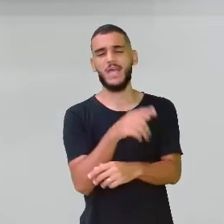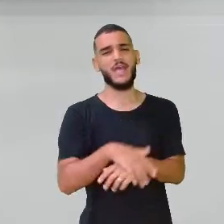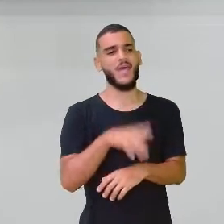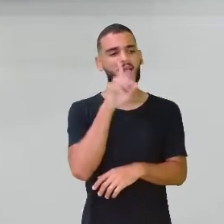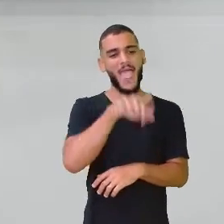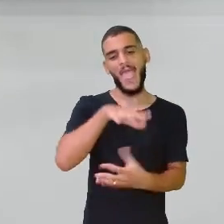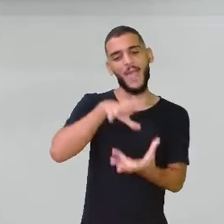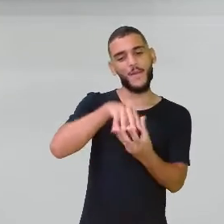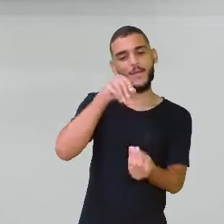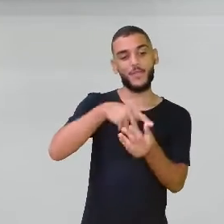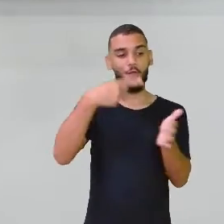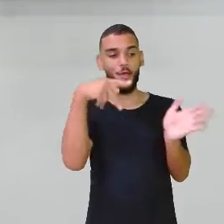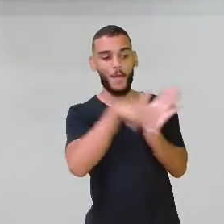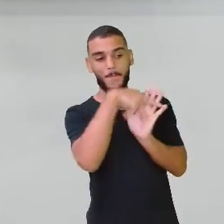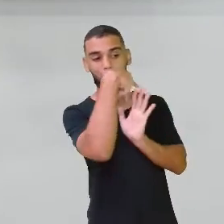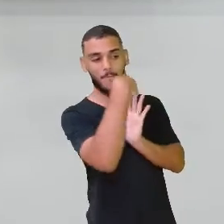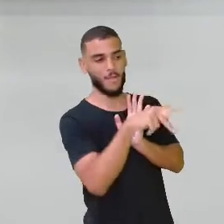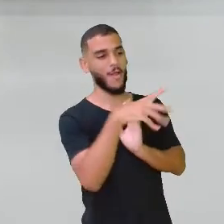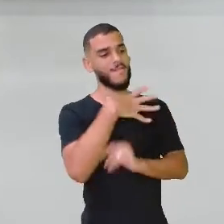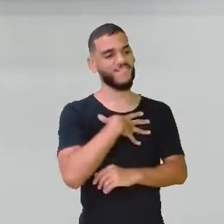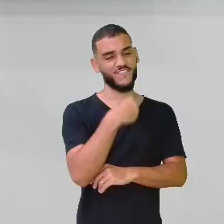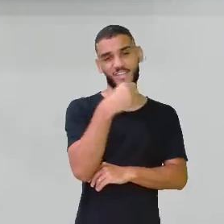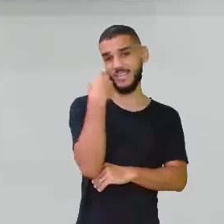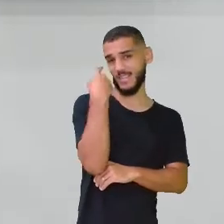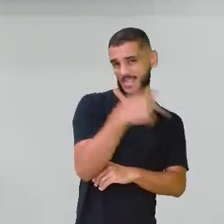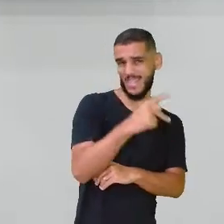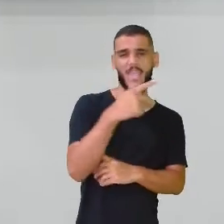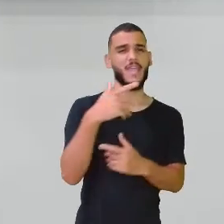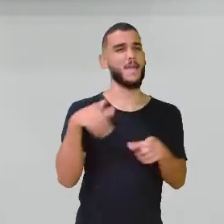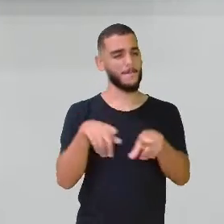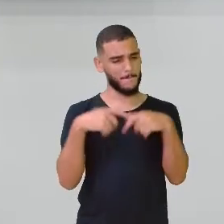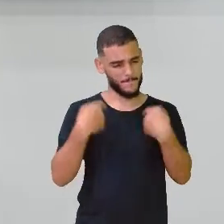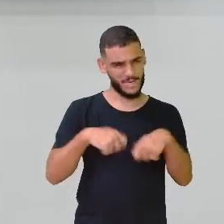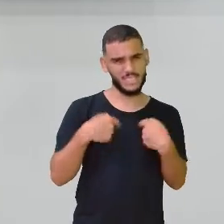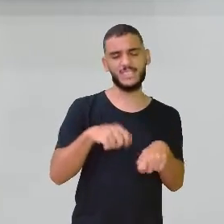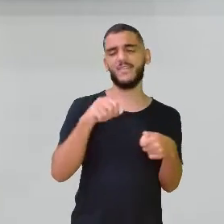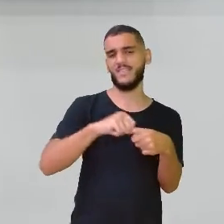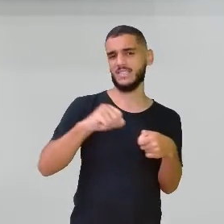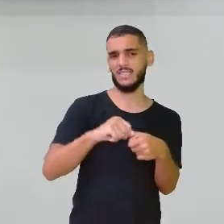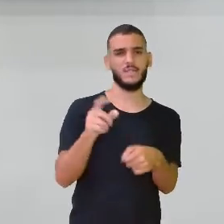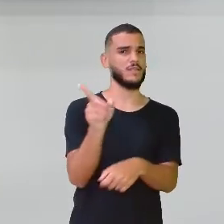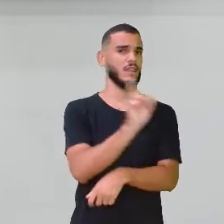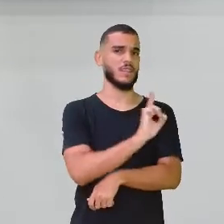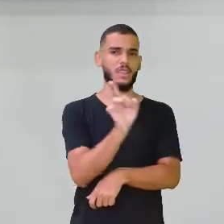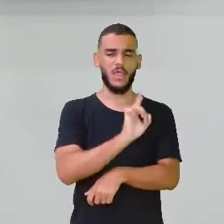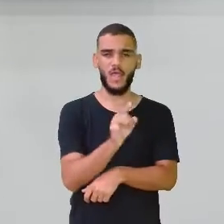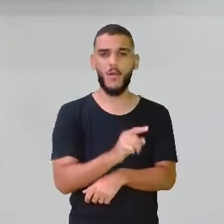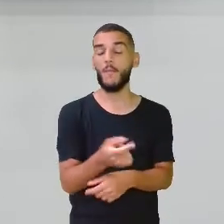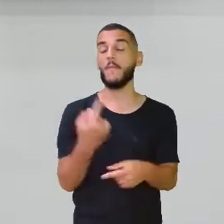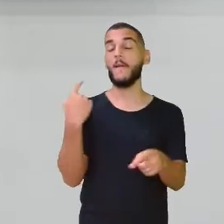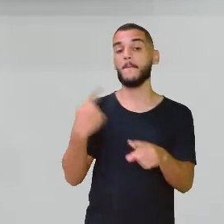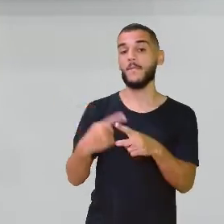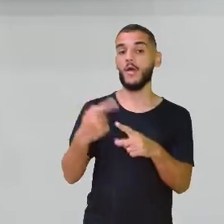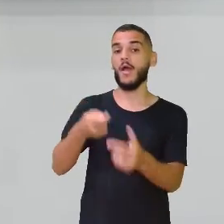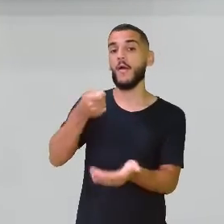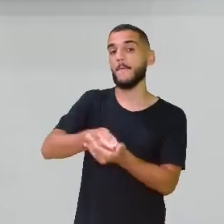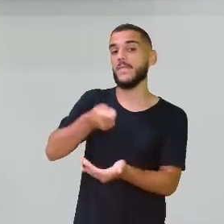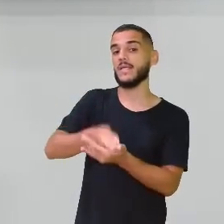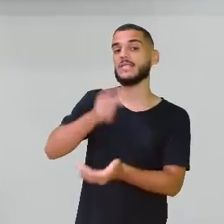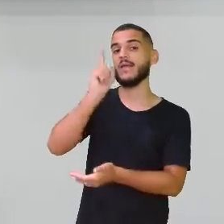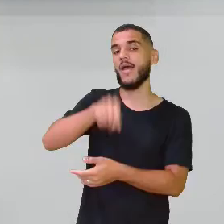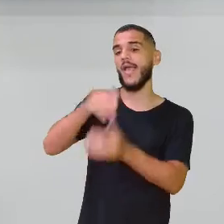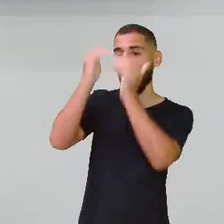dele, é a idosa dele, é filho dela, é filha dela, tem que fazer. Não apenas. A nossa obrigação, o